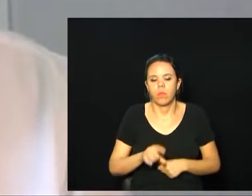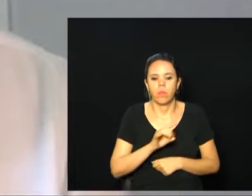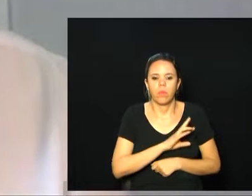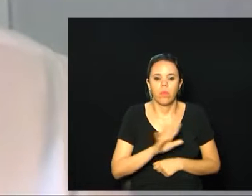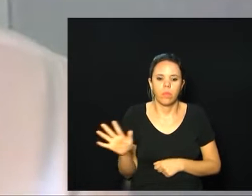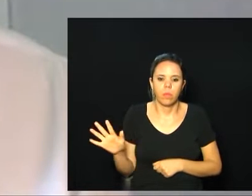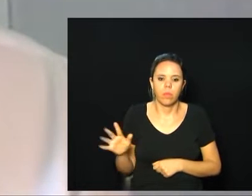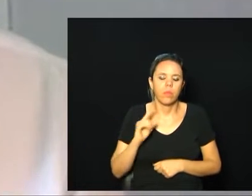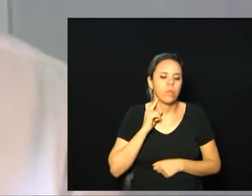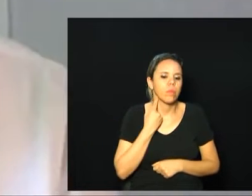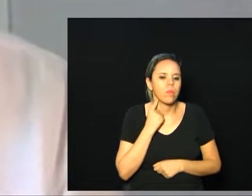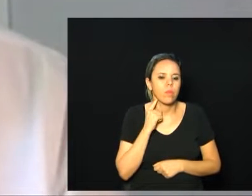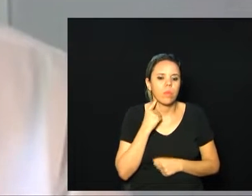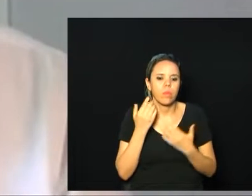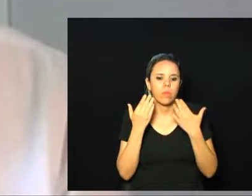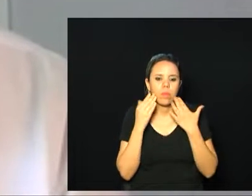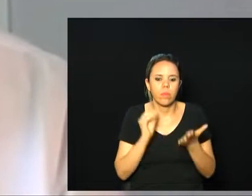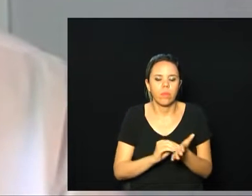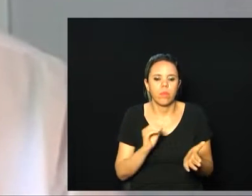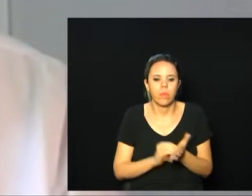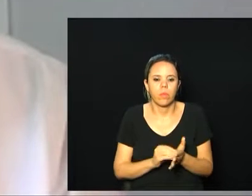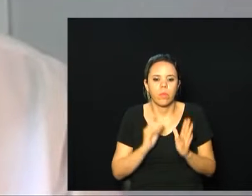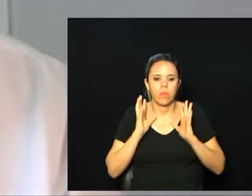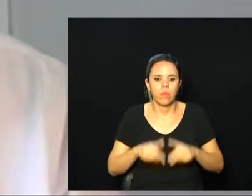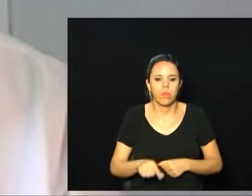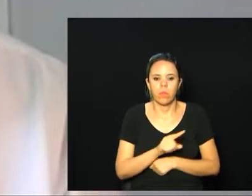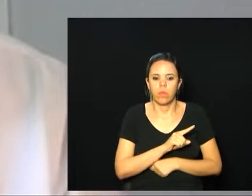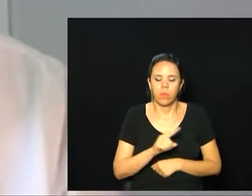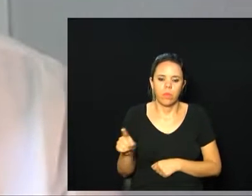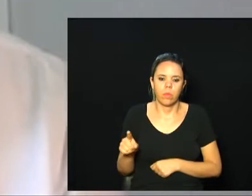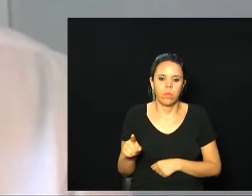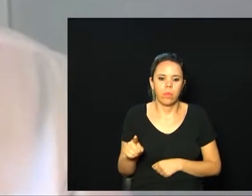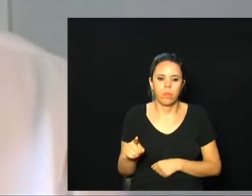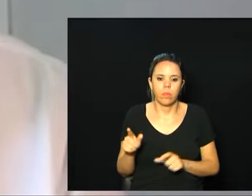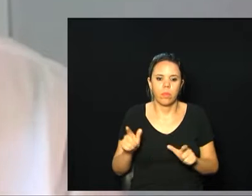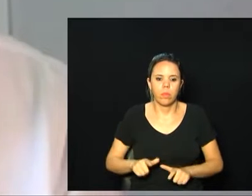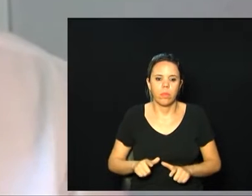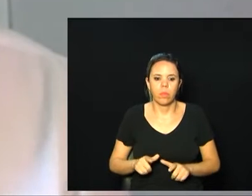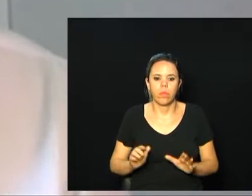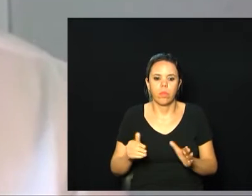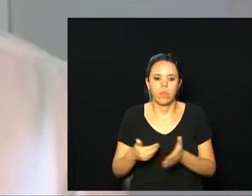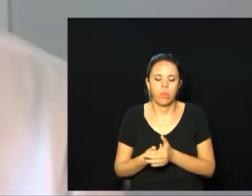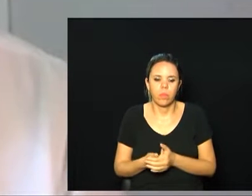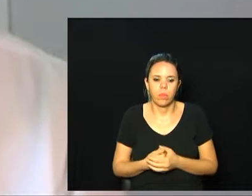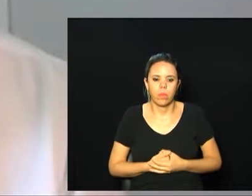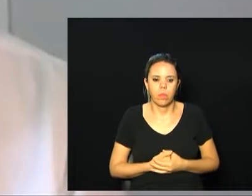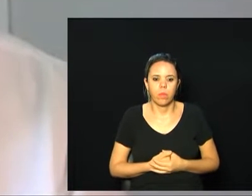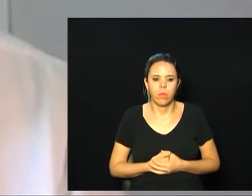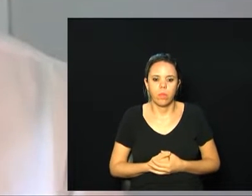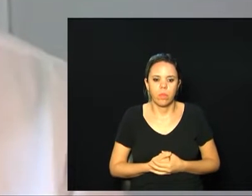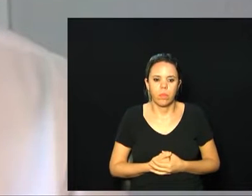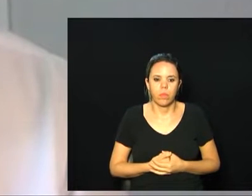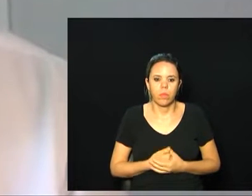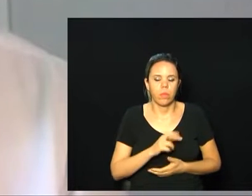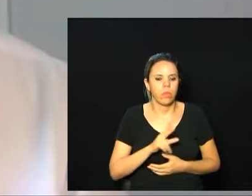vezes, a sujeira aparente ou a falta de limpeza. Às vezes, esse lugar é muito enclausurado, muito fechado e tem um aspecto de